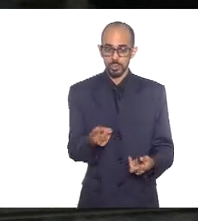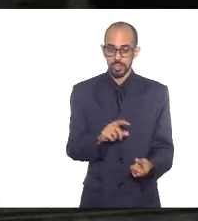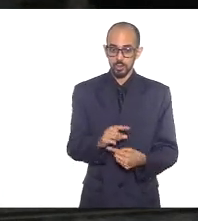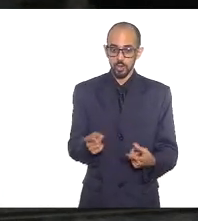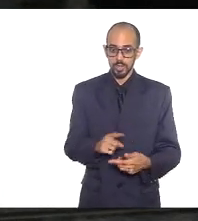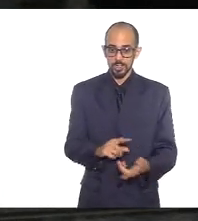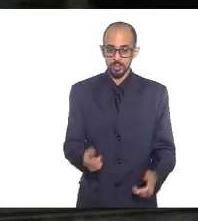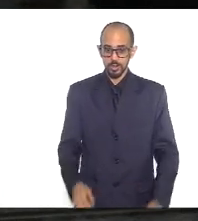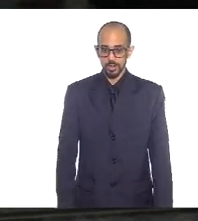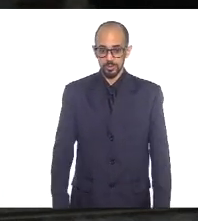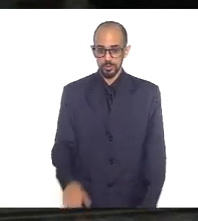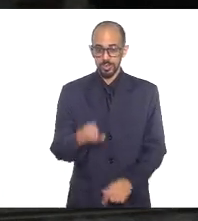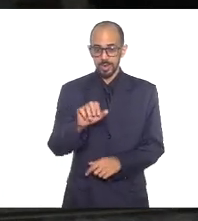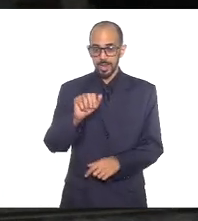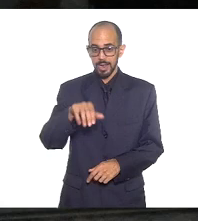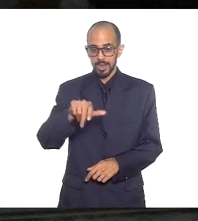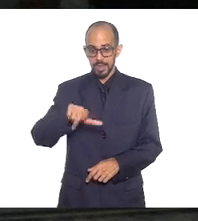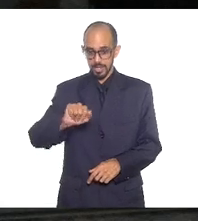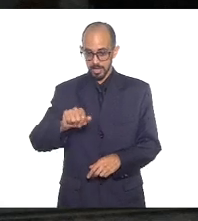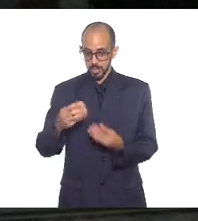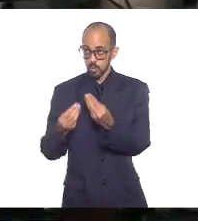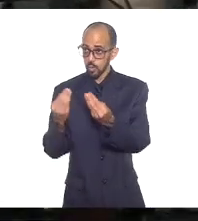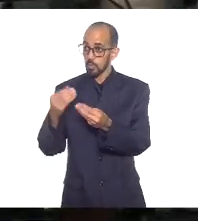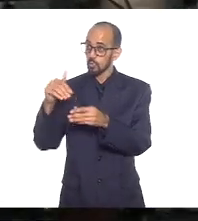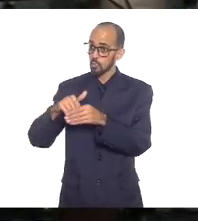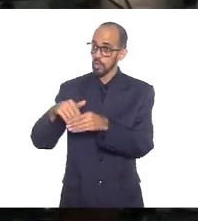Márcio Canella, presidente.